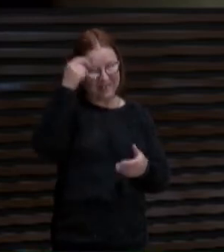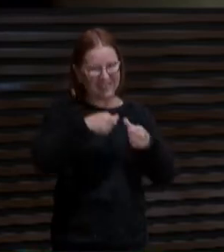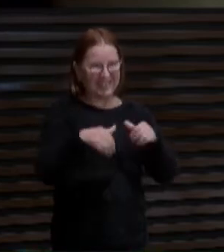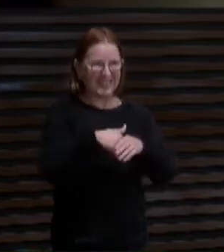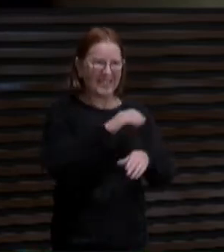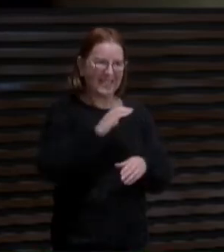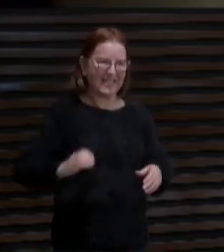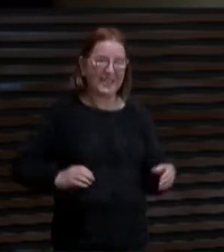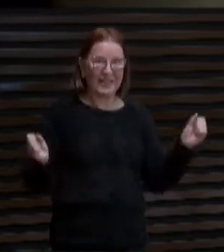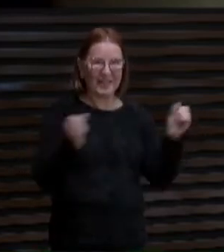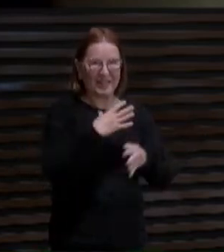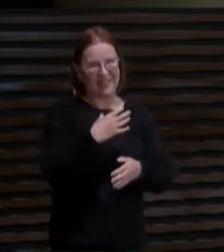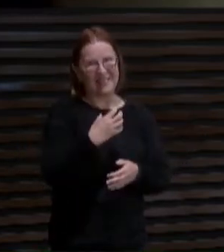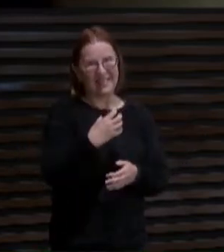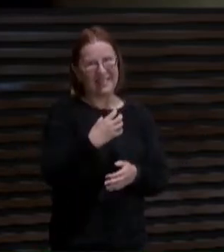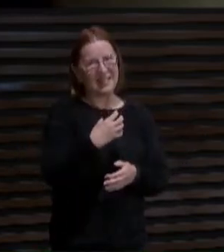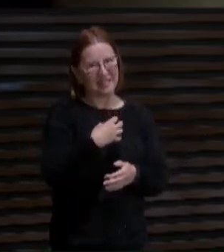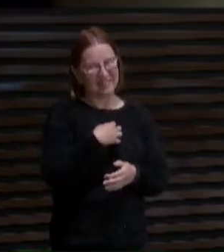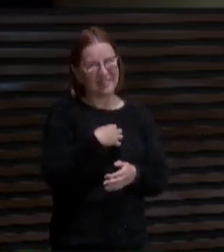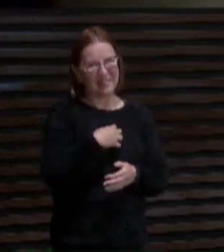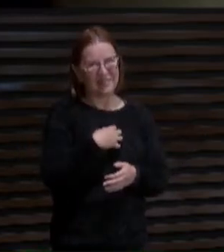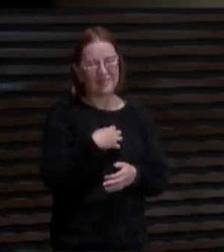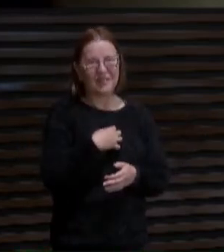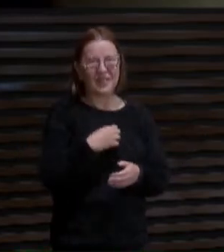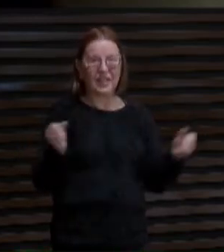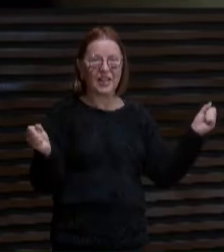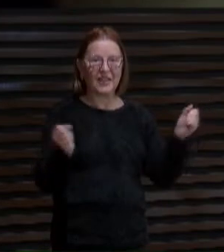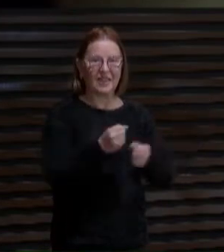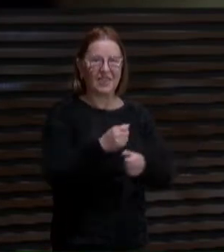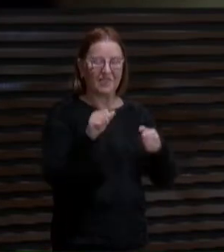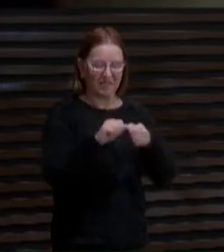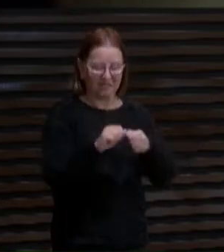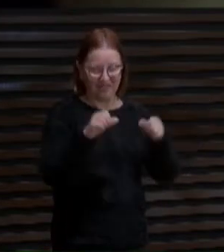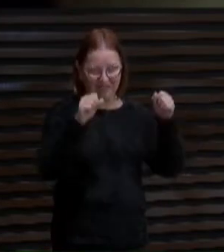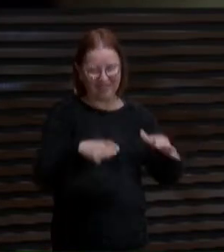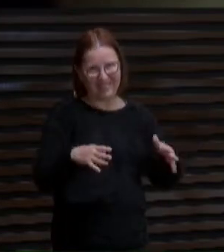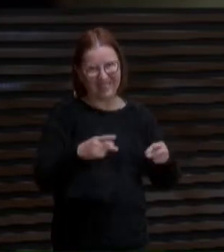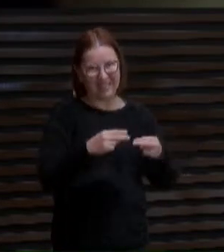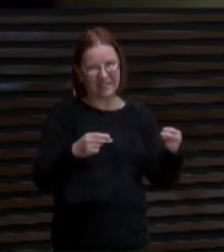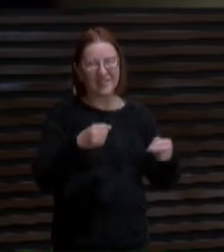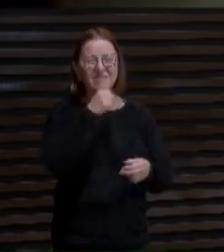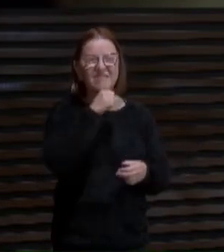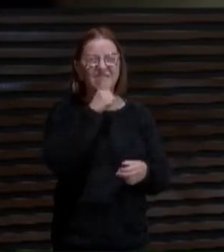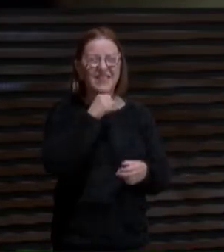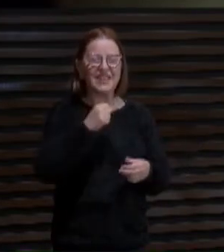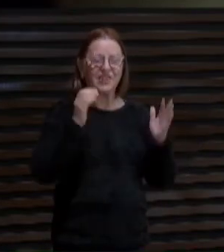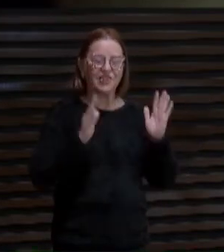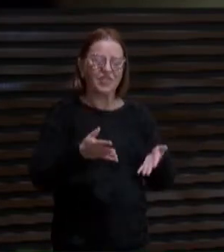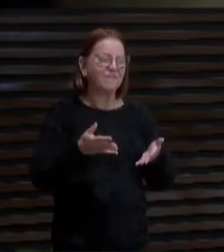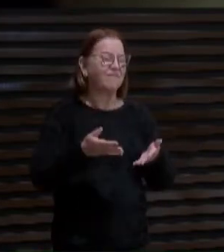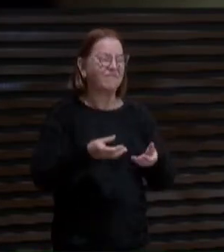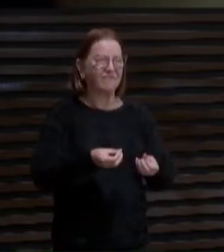nova criatura uma nova criação as coisas velhas as coisas antigas já